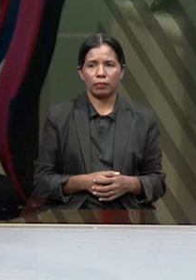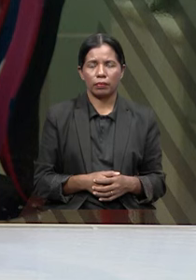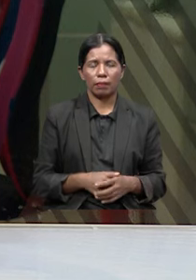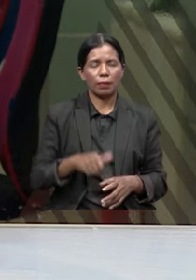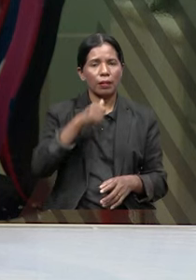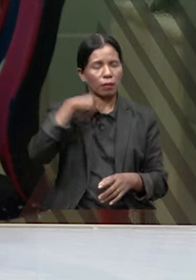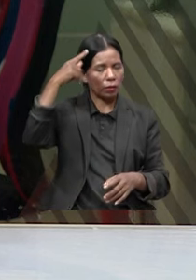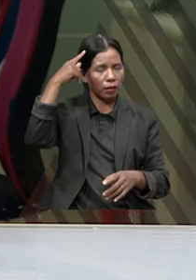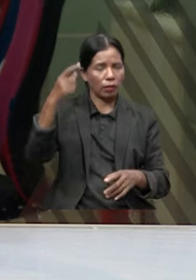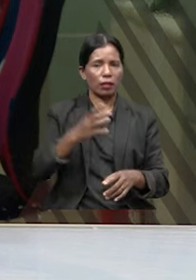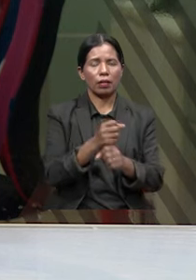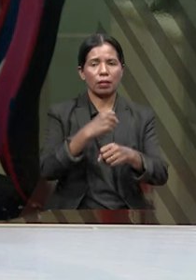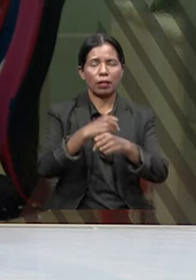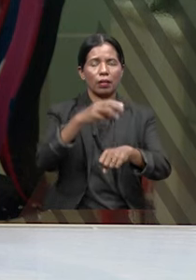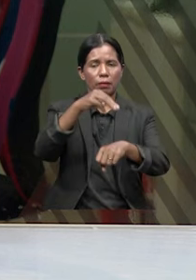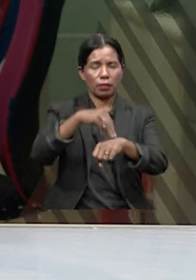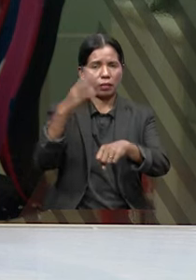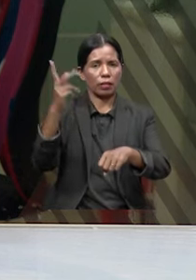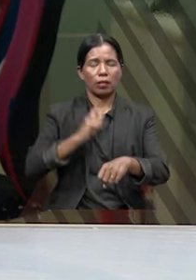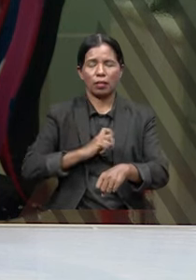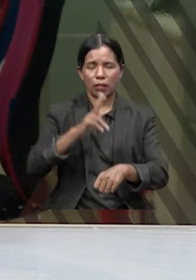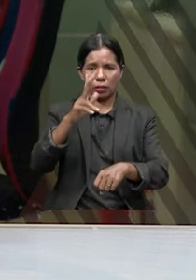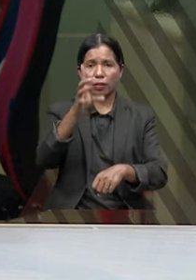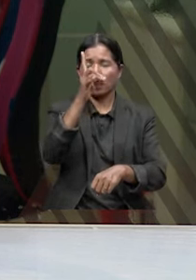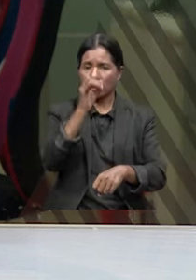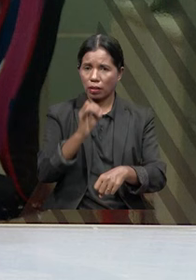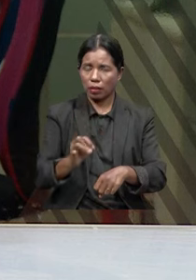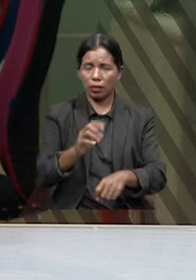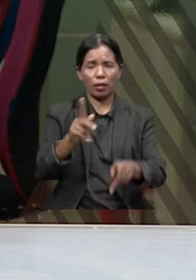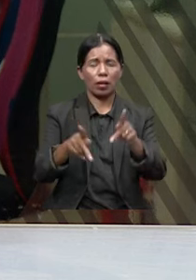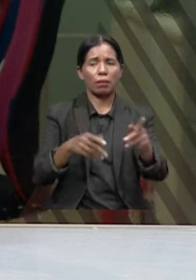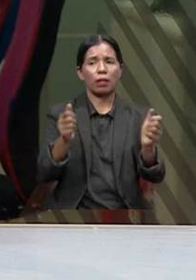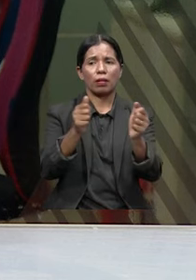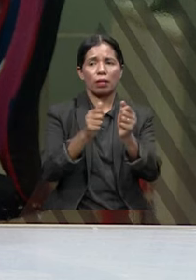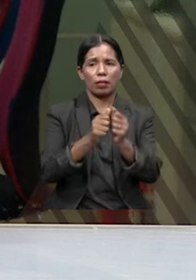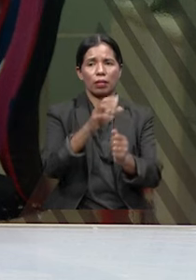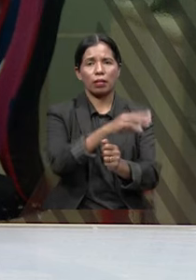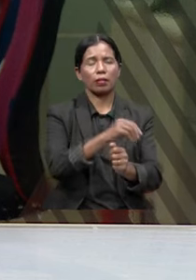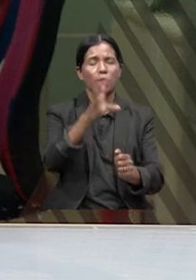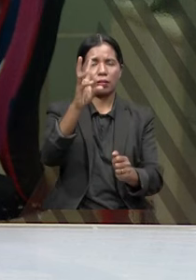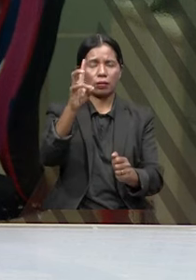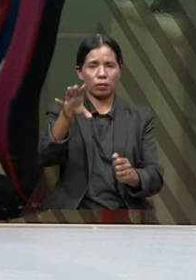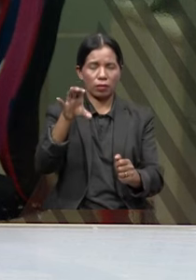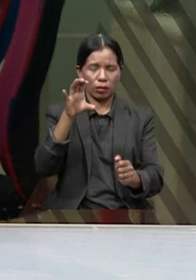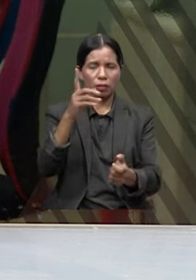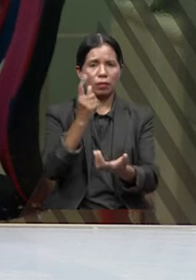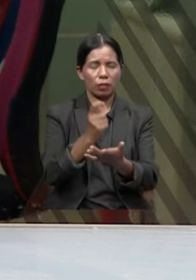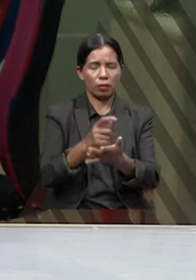Pa Francisco preside Selebrasaun Misa Solene e Tasi Tolu Díli no peregrinu besi crihun atus hitu liuma a